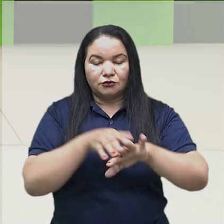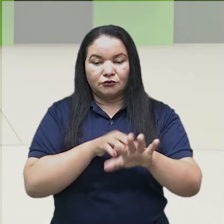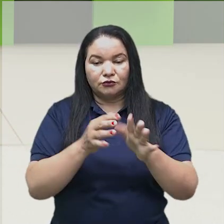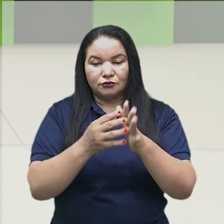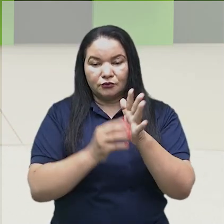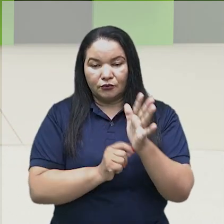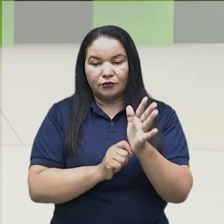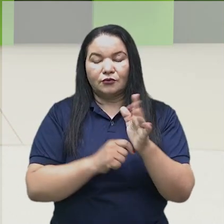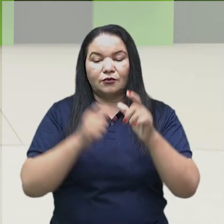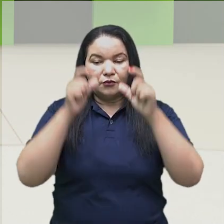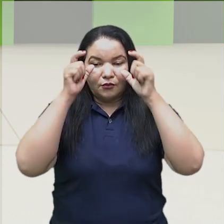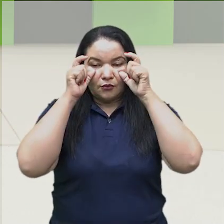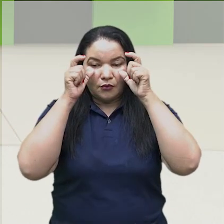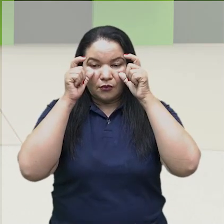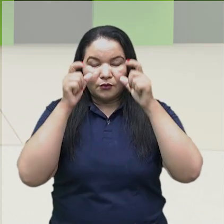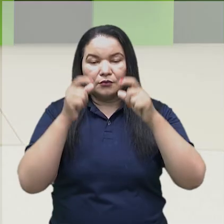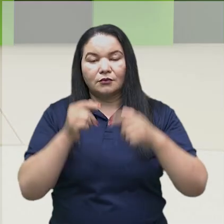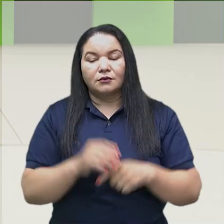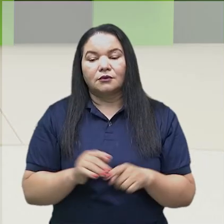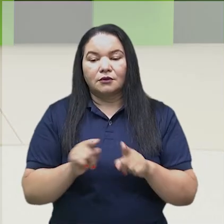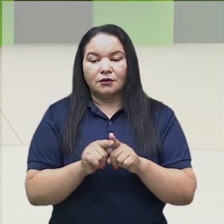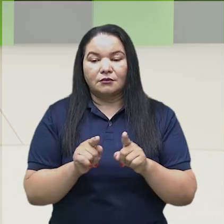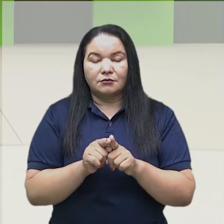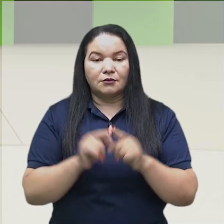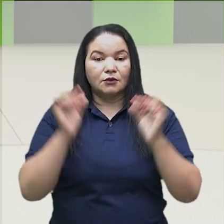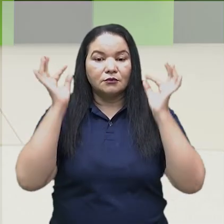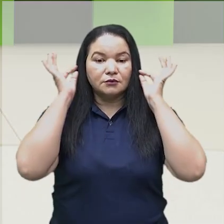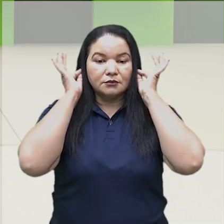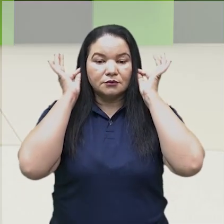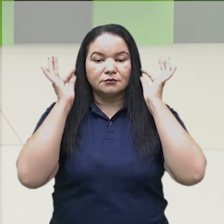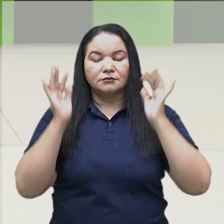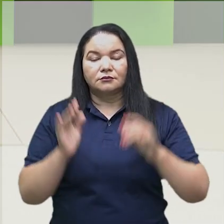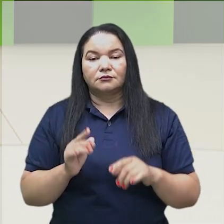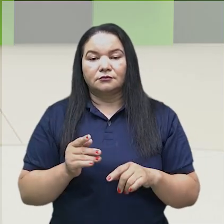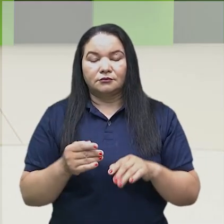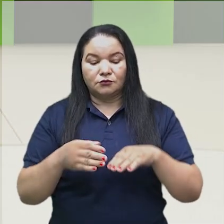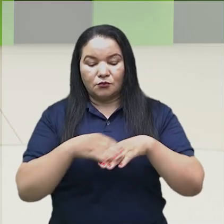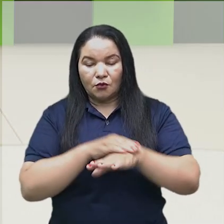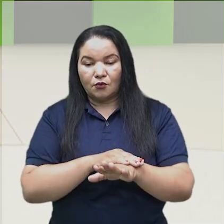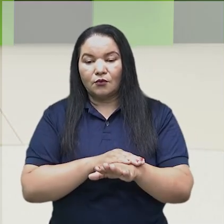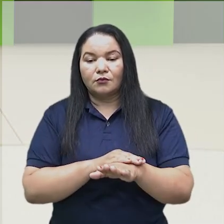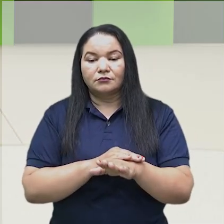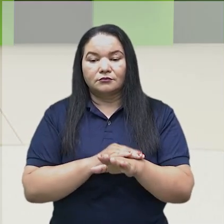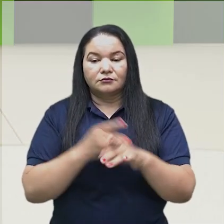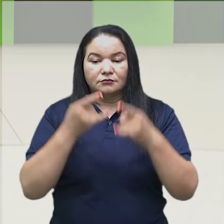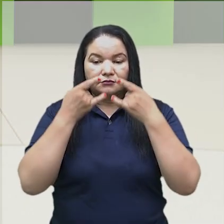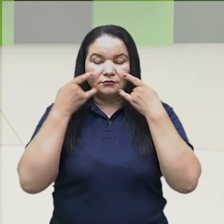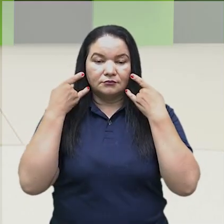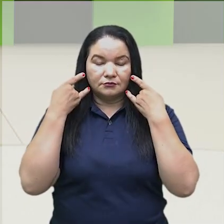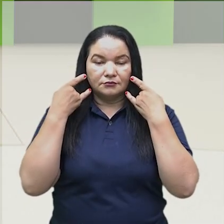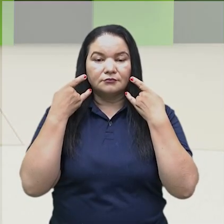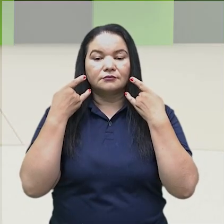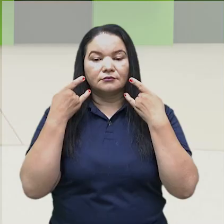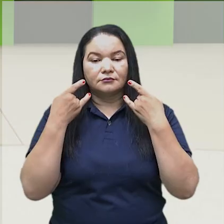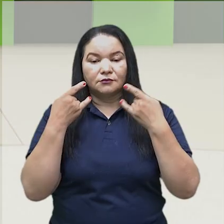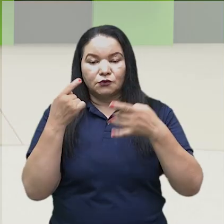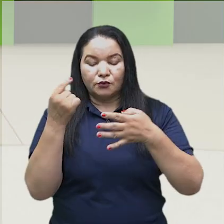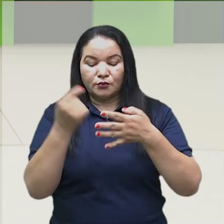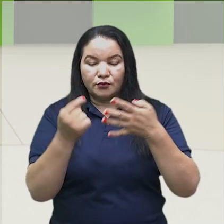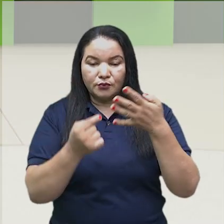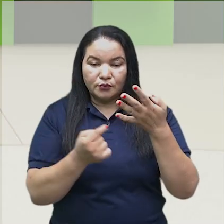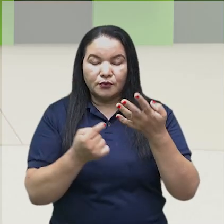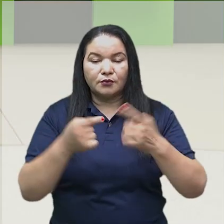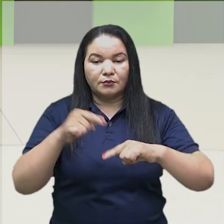luvas, óculos de proteção, protetor auricular, botas, máscaras respiratórias, né? Então, todos